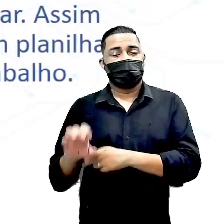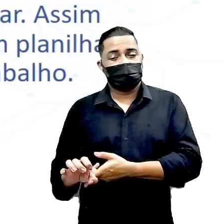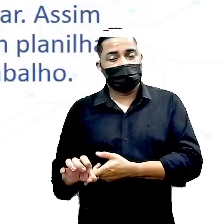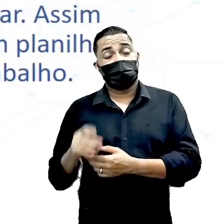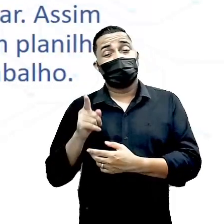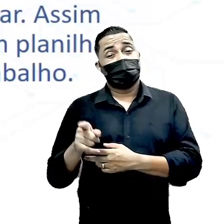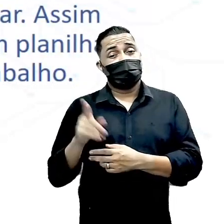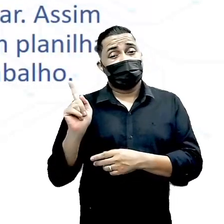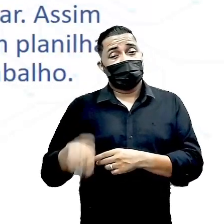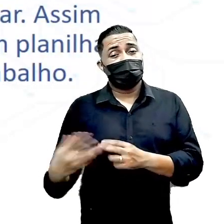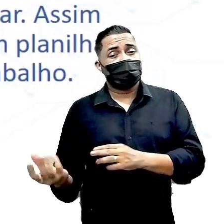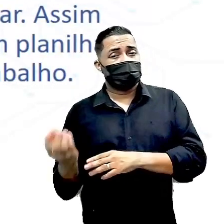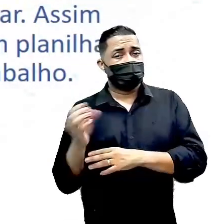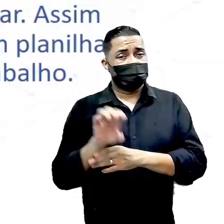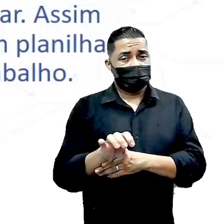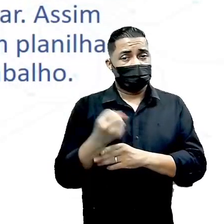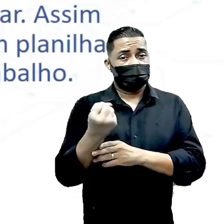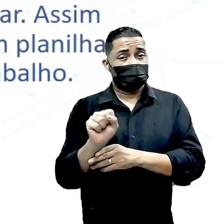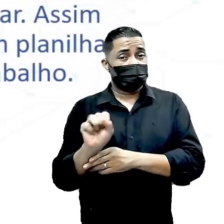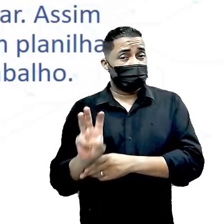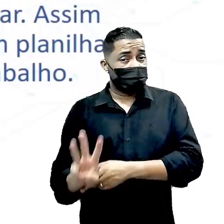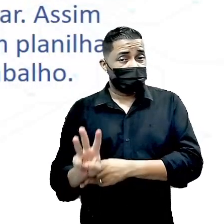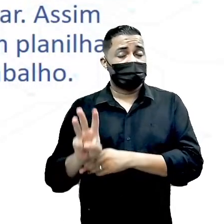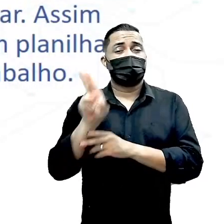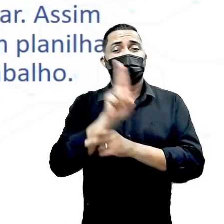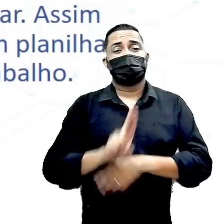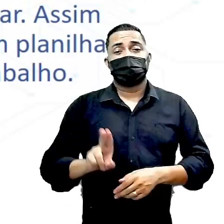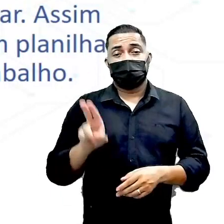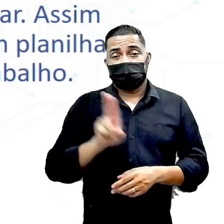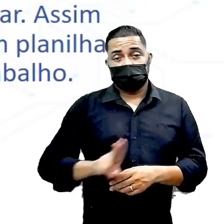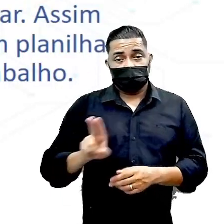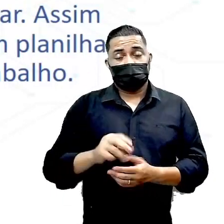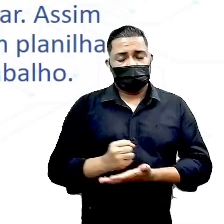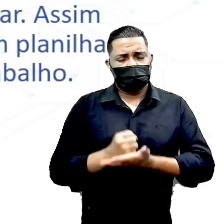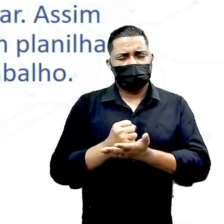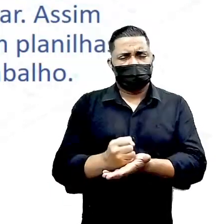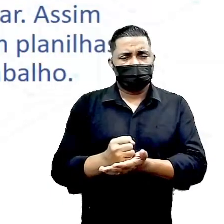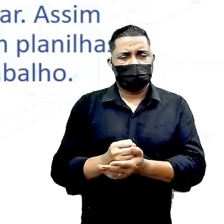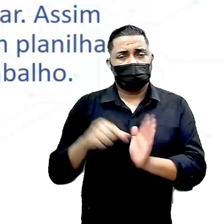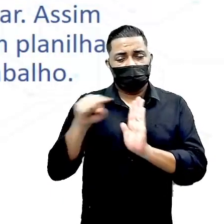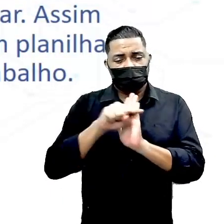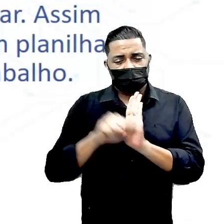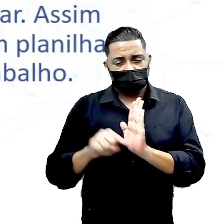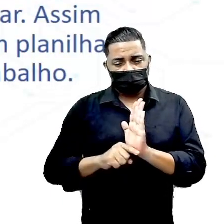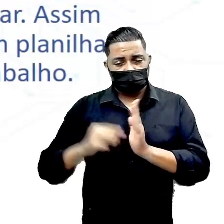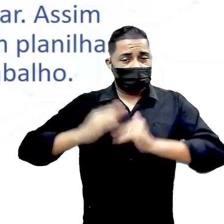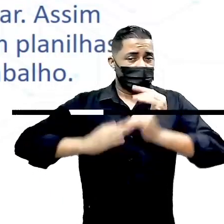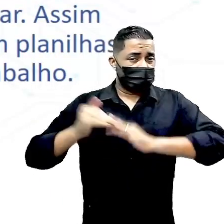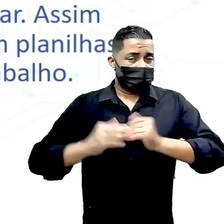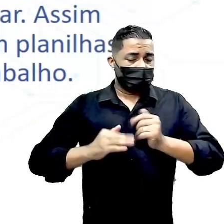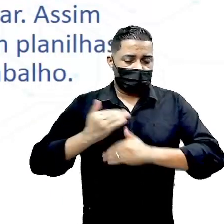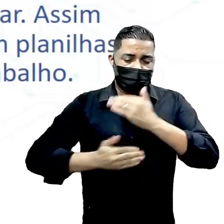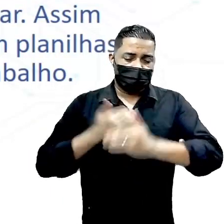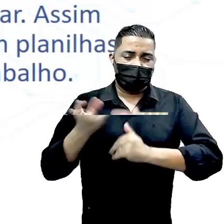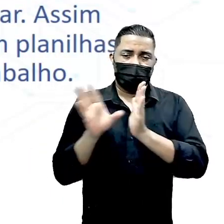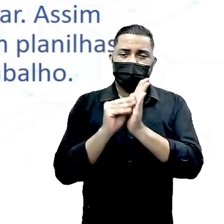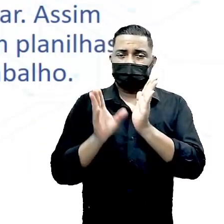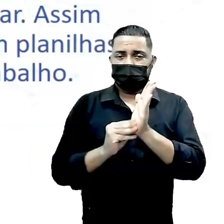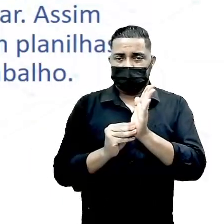é uma aplicação de software que ajuda os programadores a desenvolver código de software de